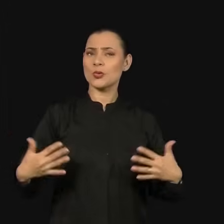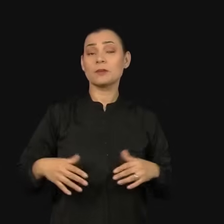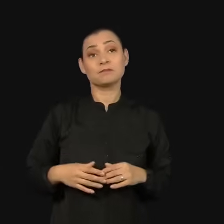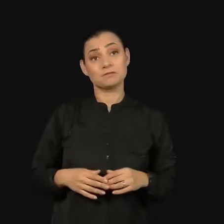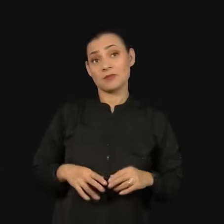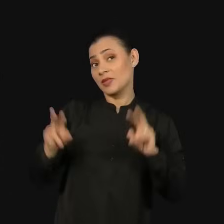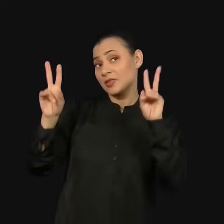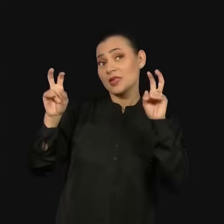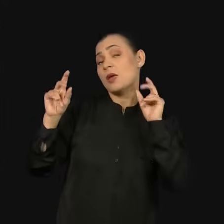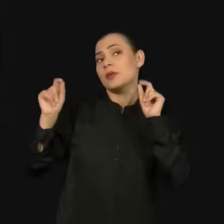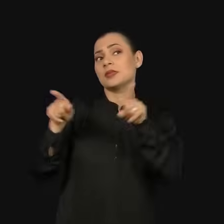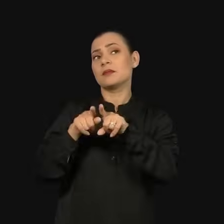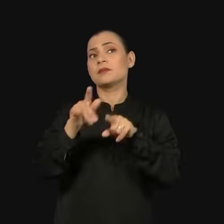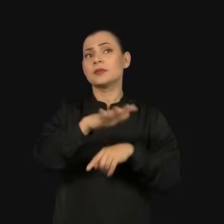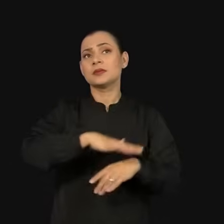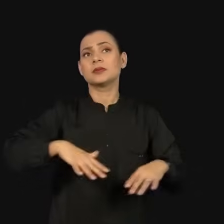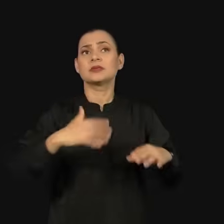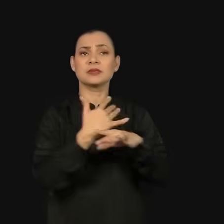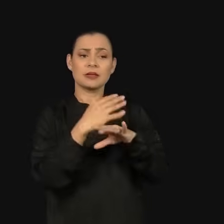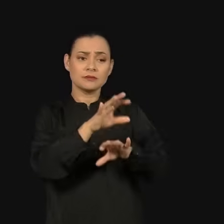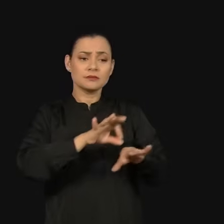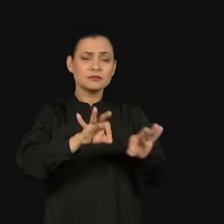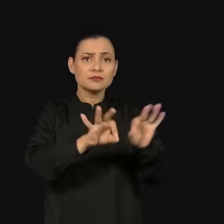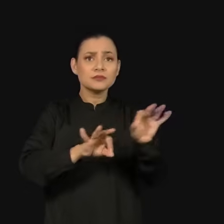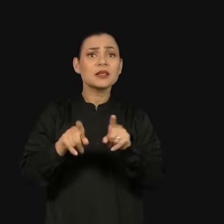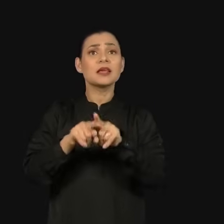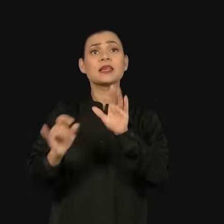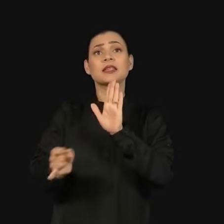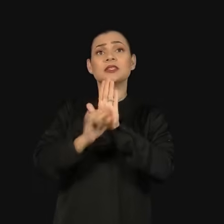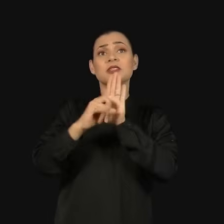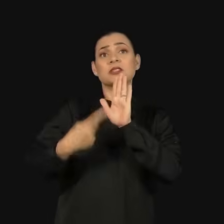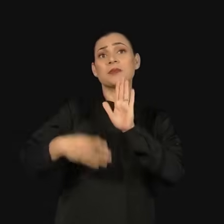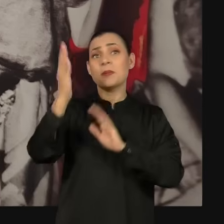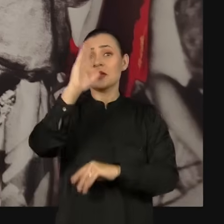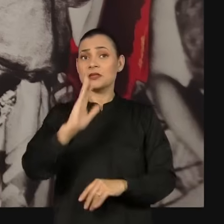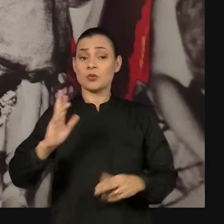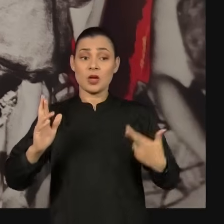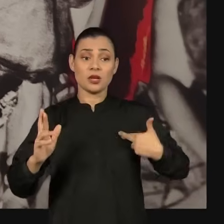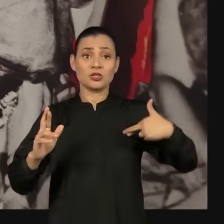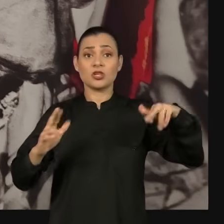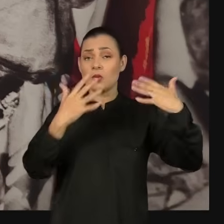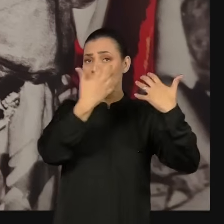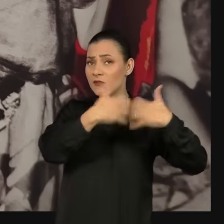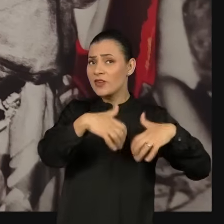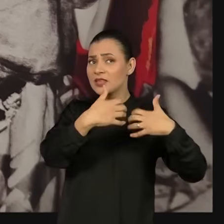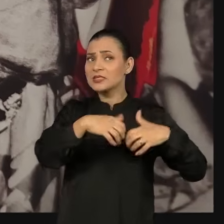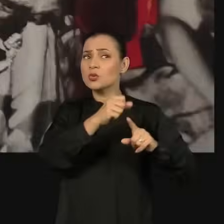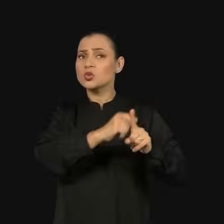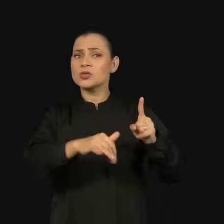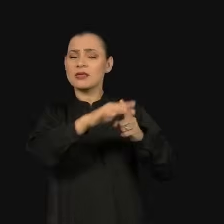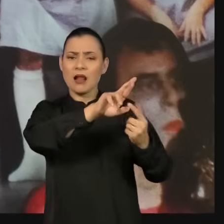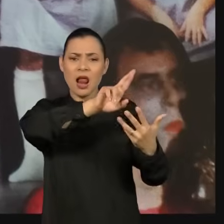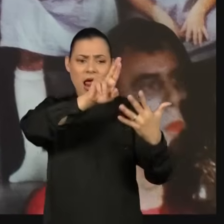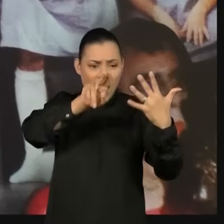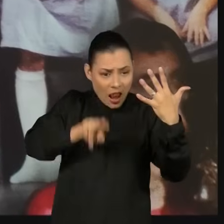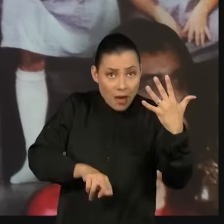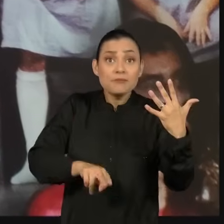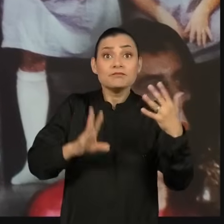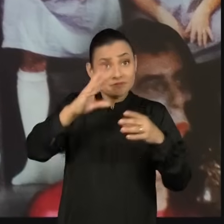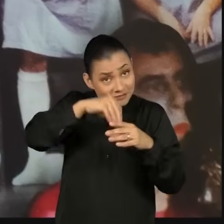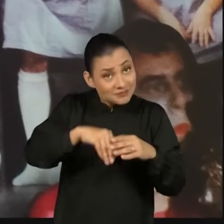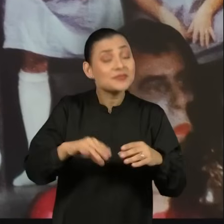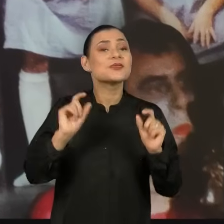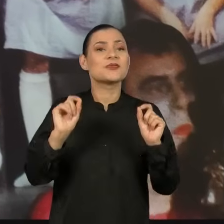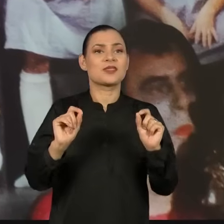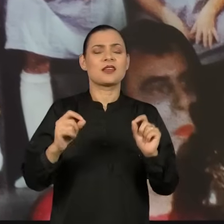Temas como urbanização, identidade brasileira, religião e reflexões sobre a sociedade eram abordados de